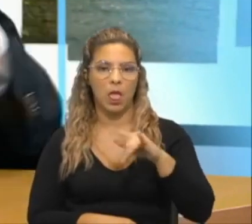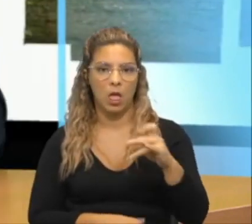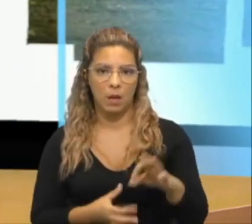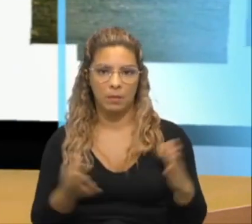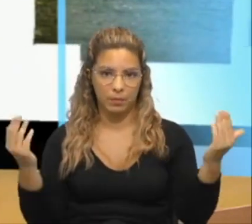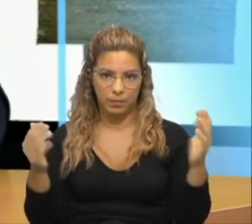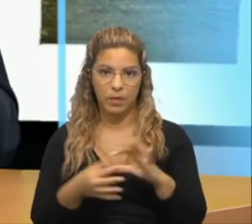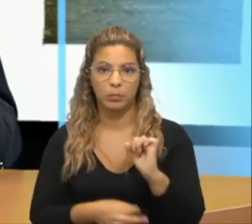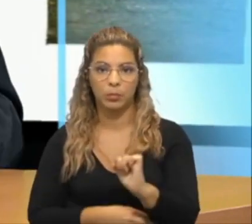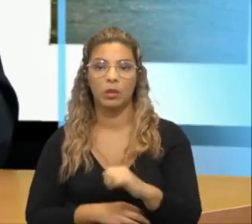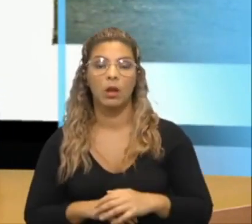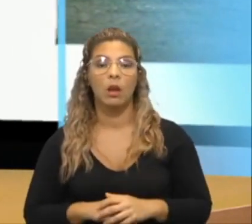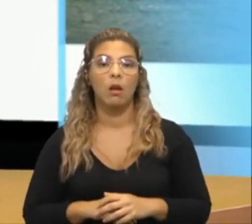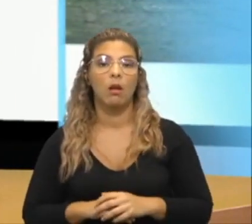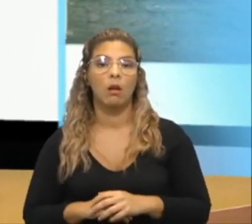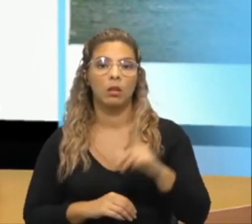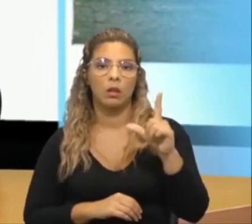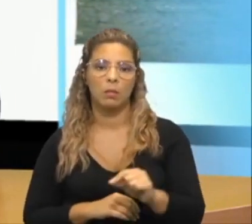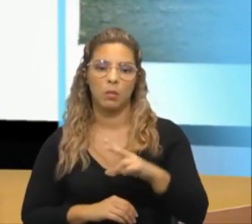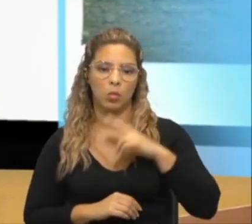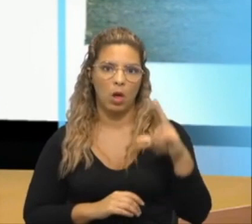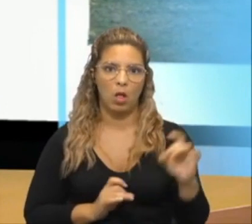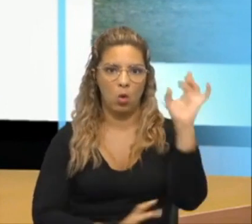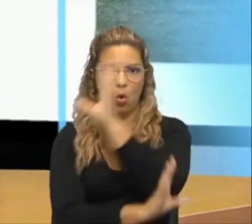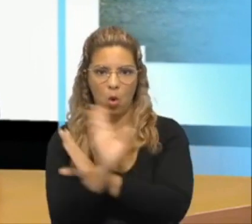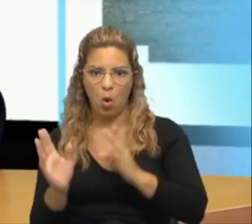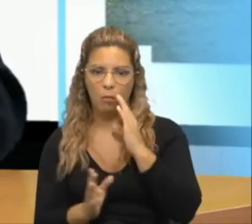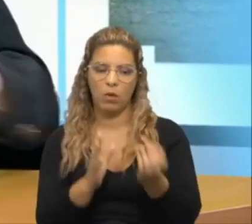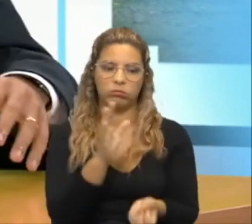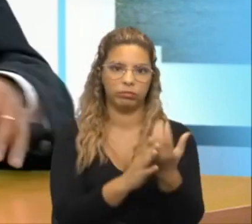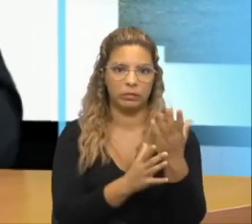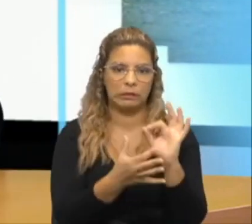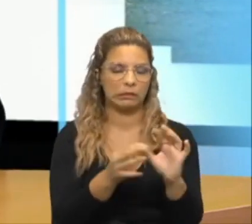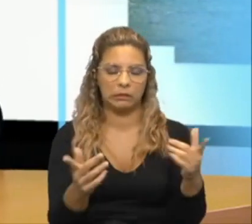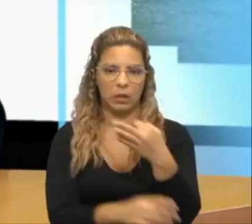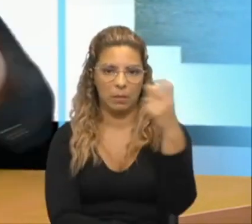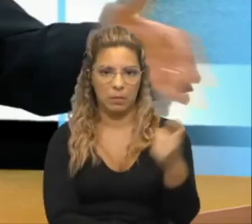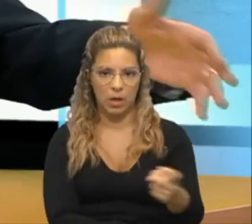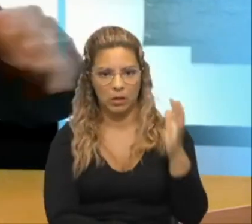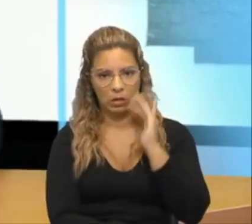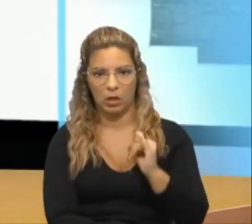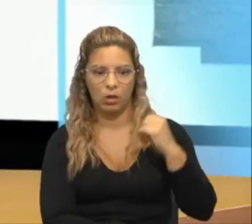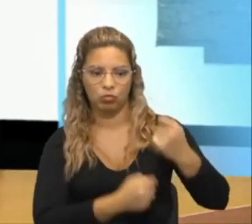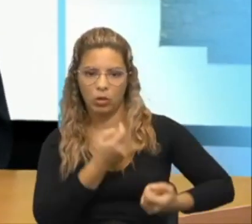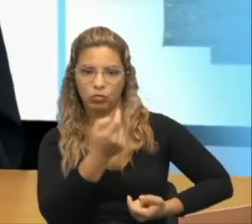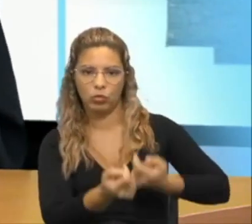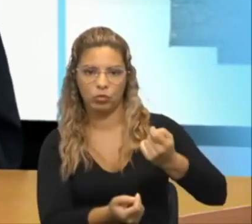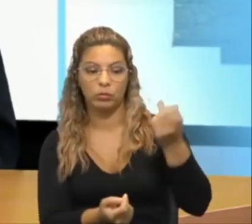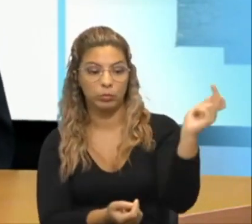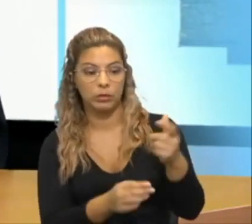discurso sobre o papel de Portugal e da Europa na construção da paz, depois do que aconteceu nas últimas semanas, com o